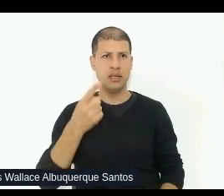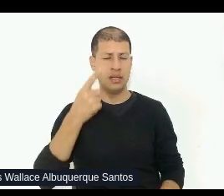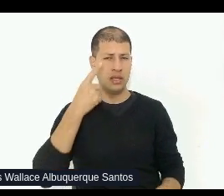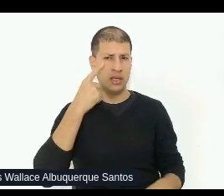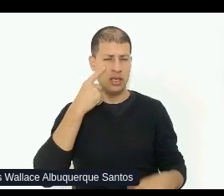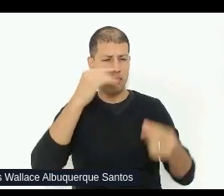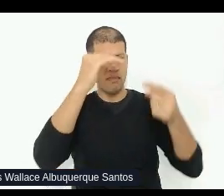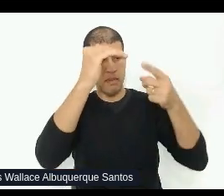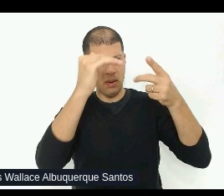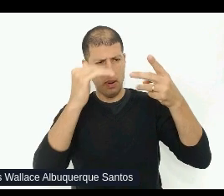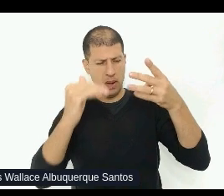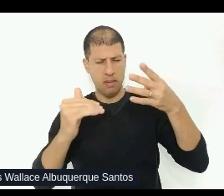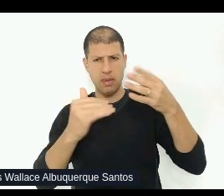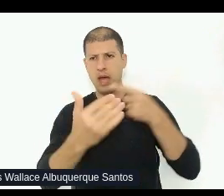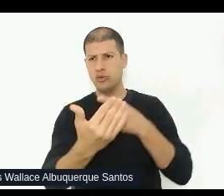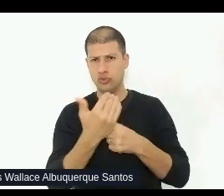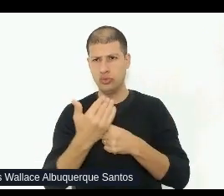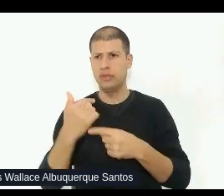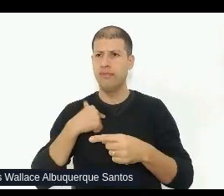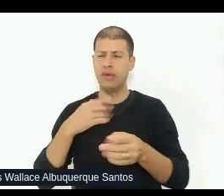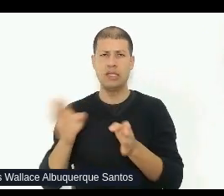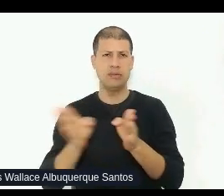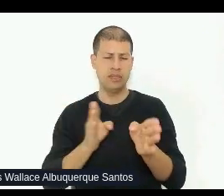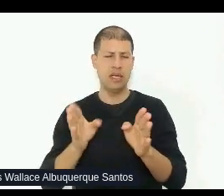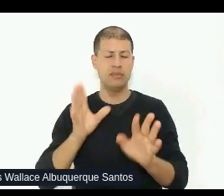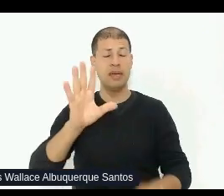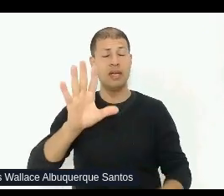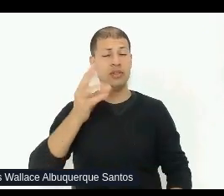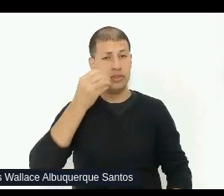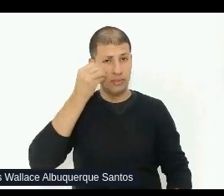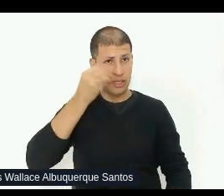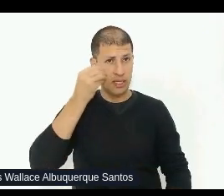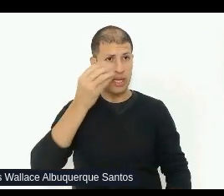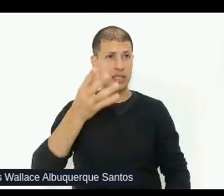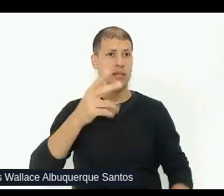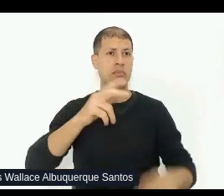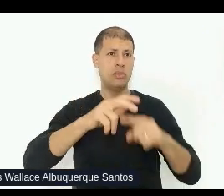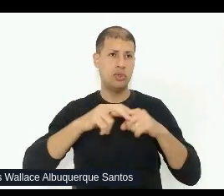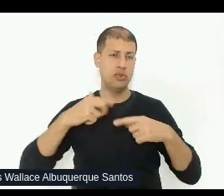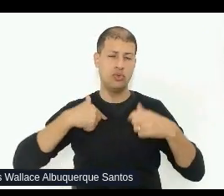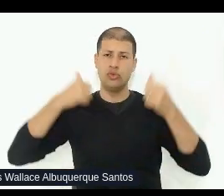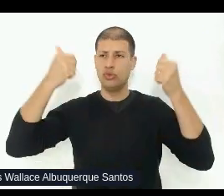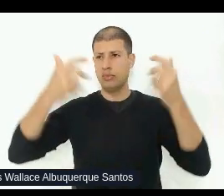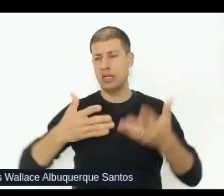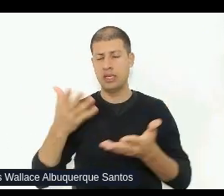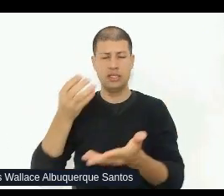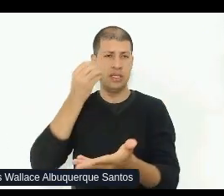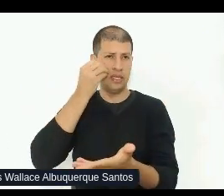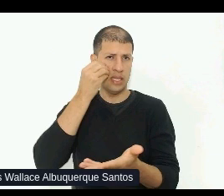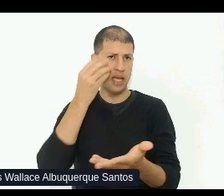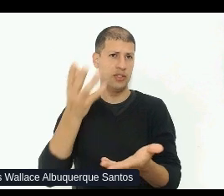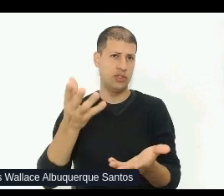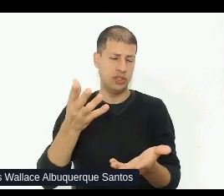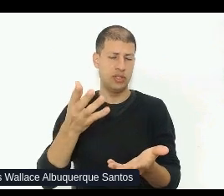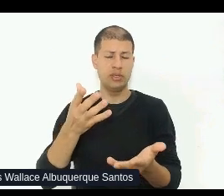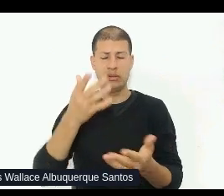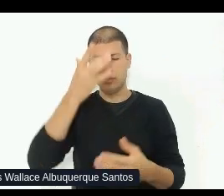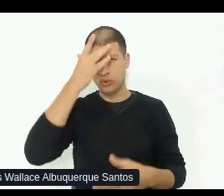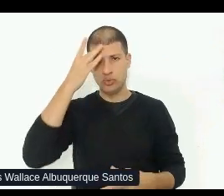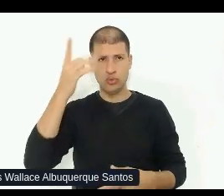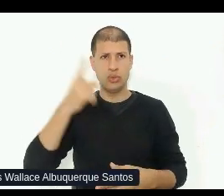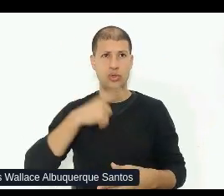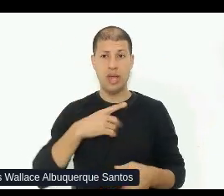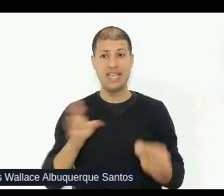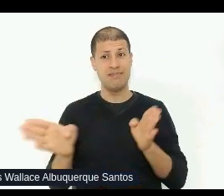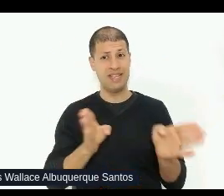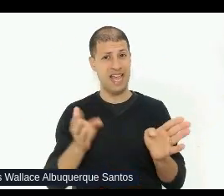essa parte de acessibilidade, mas a experiência em si, e aí foi por isso que eu trouxe esse teste de usabilidade, não é um teste de acessibilidade, é um